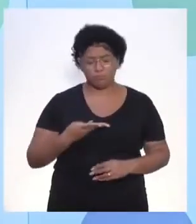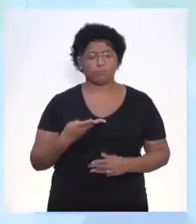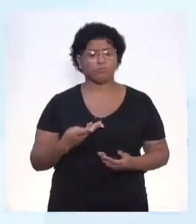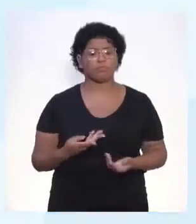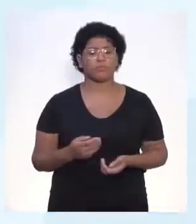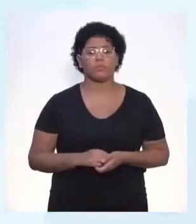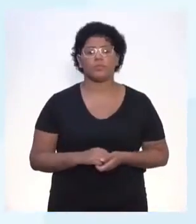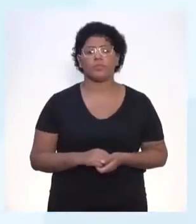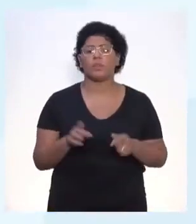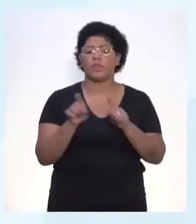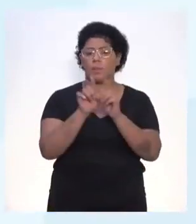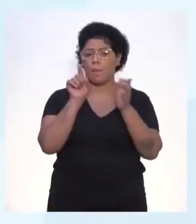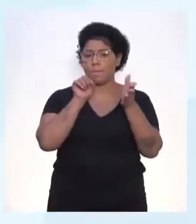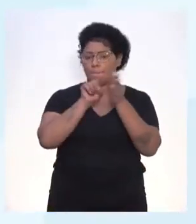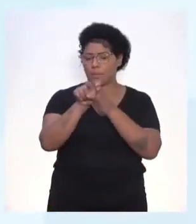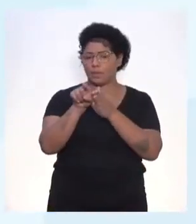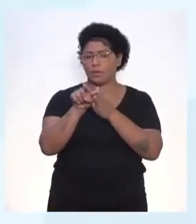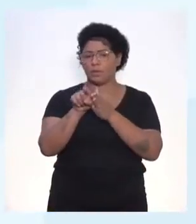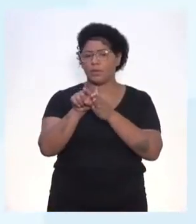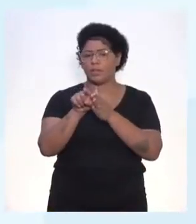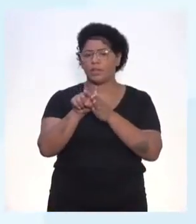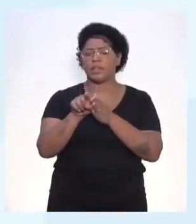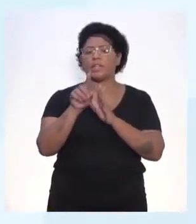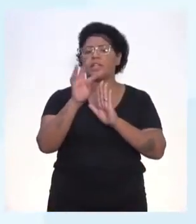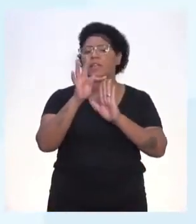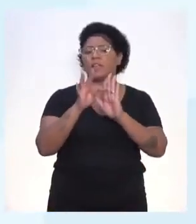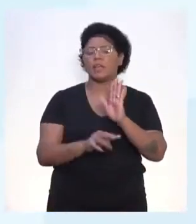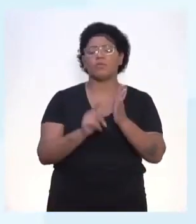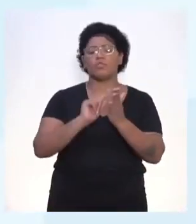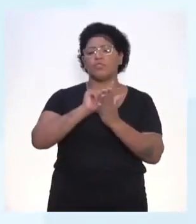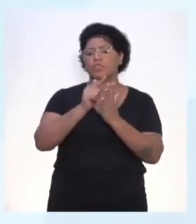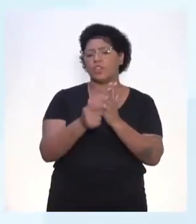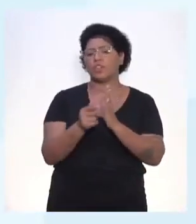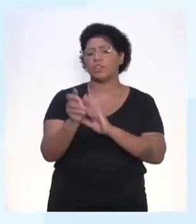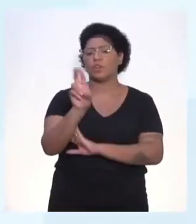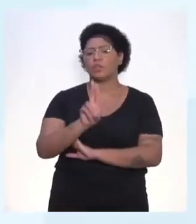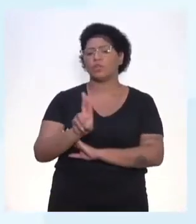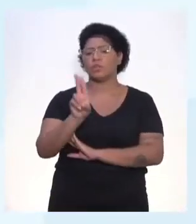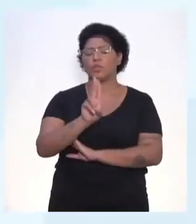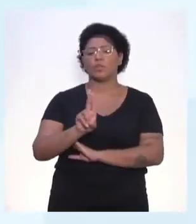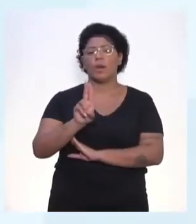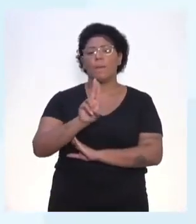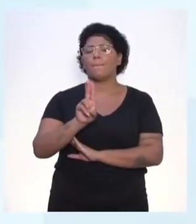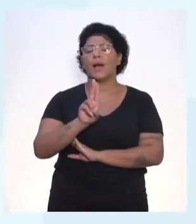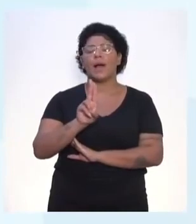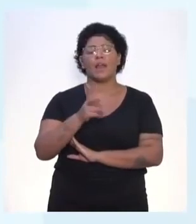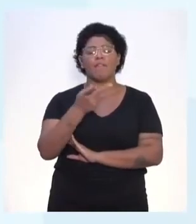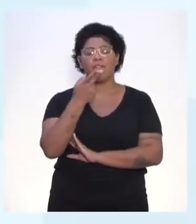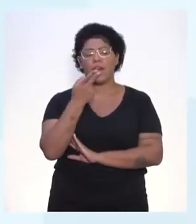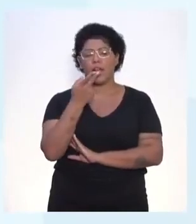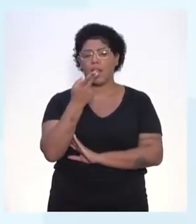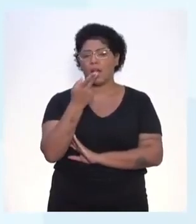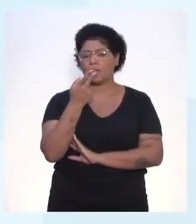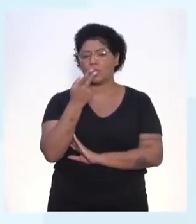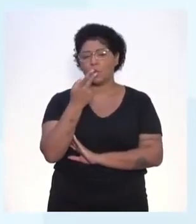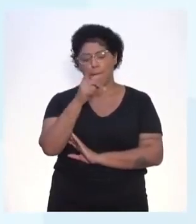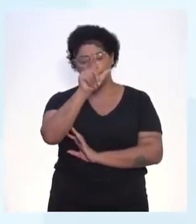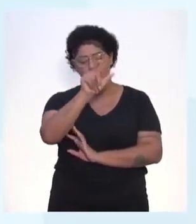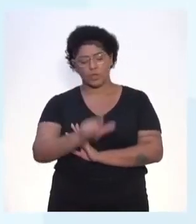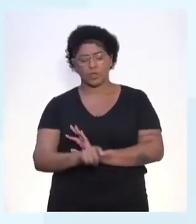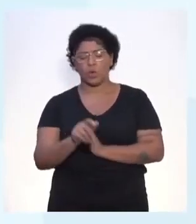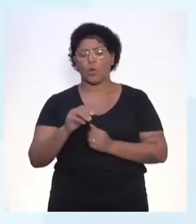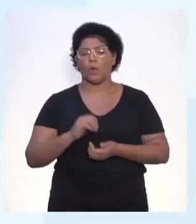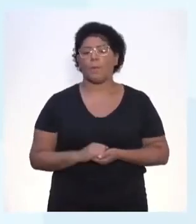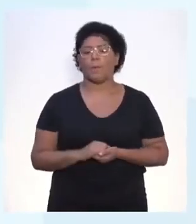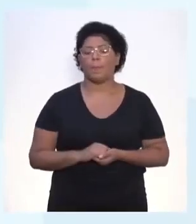junto, tá? Põe na tela para mim. Que tipo de gênero textual a gente utiliza para descrever pessoas? É muito comum a